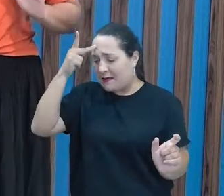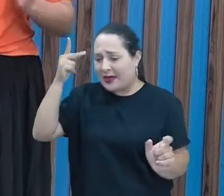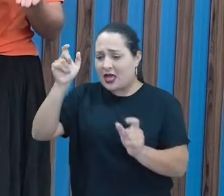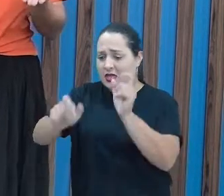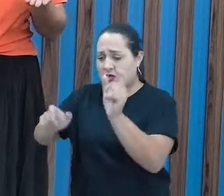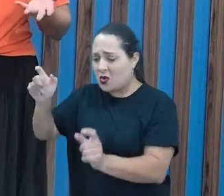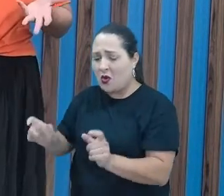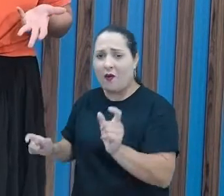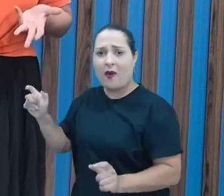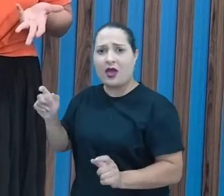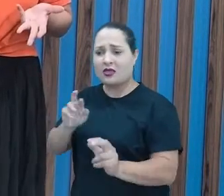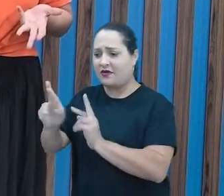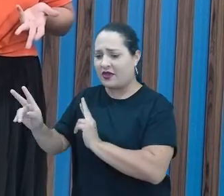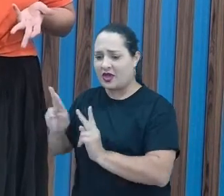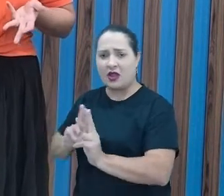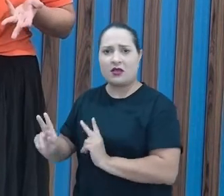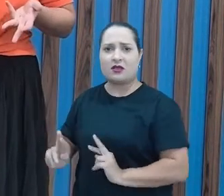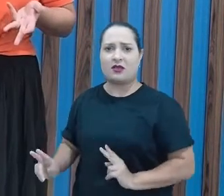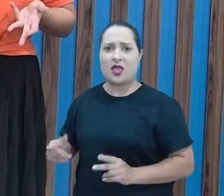das pessoas que são diferentes.